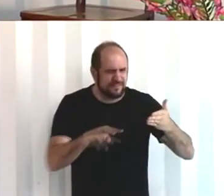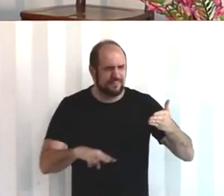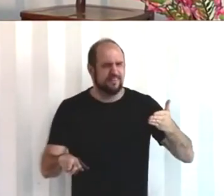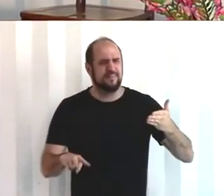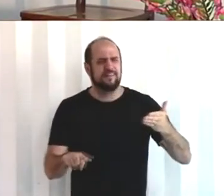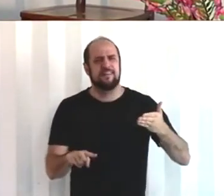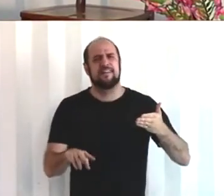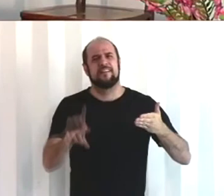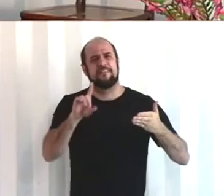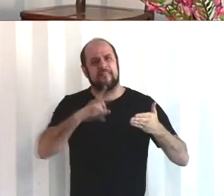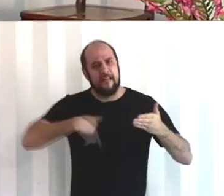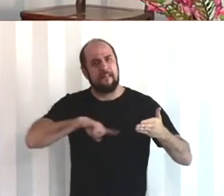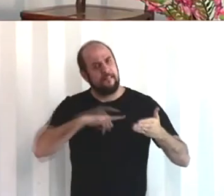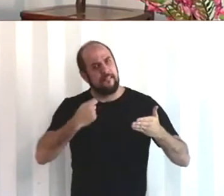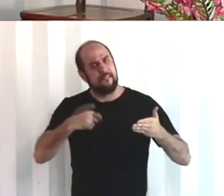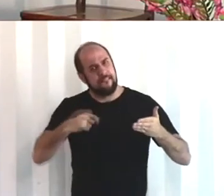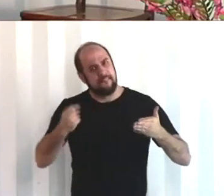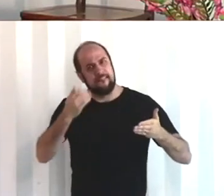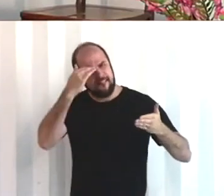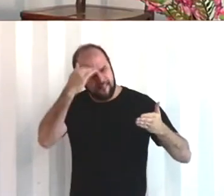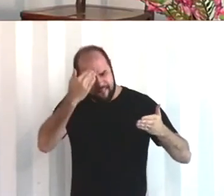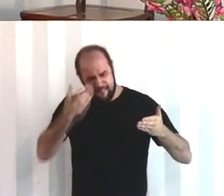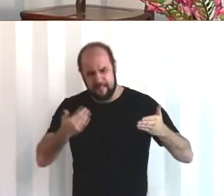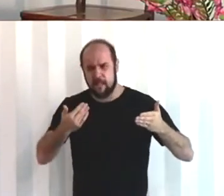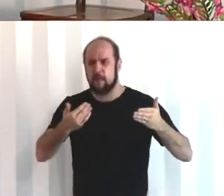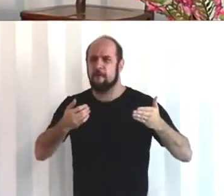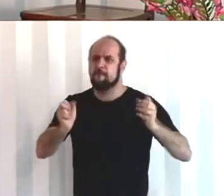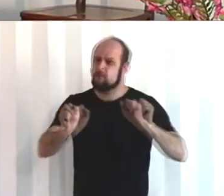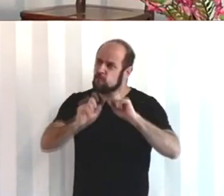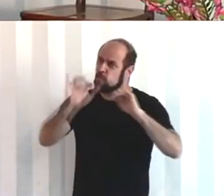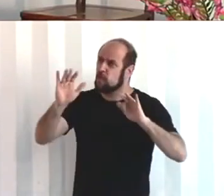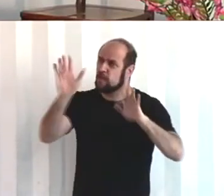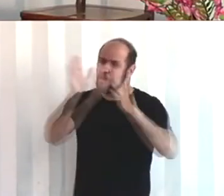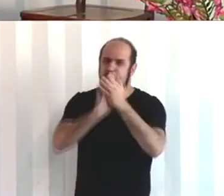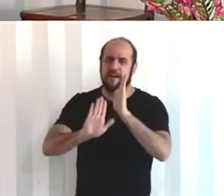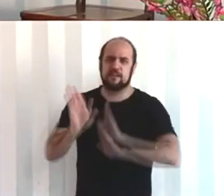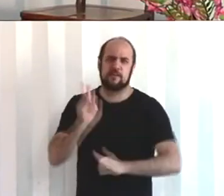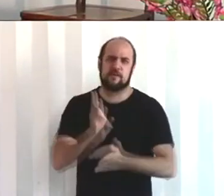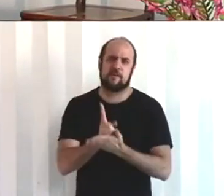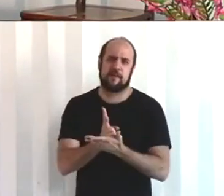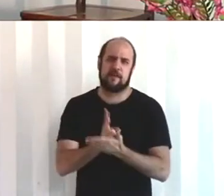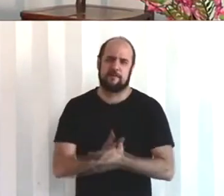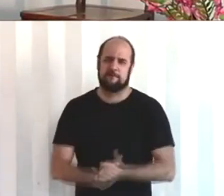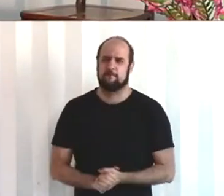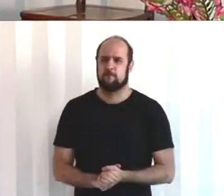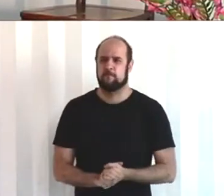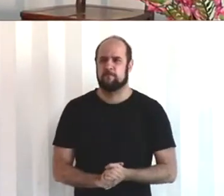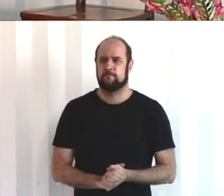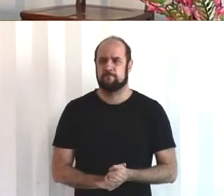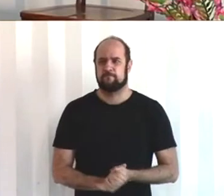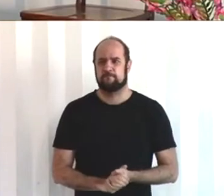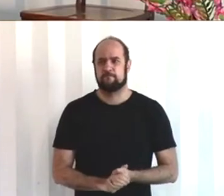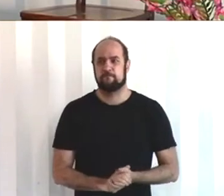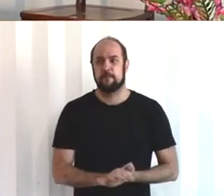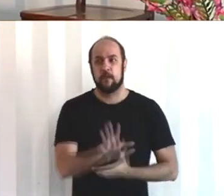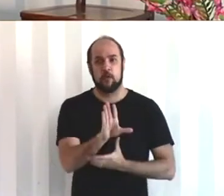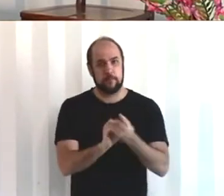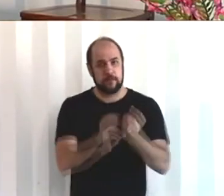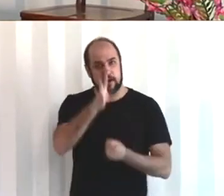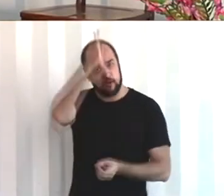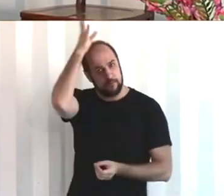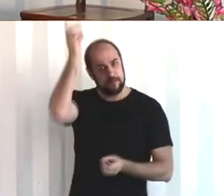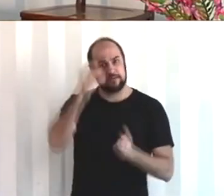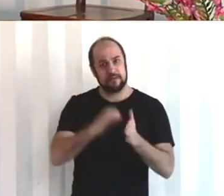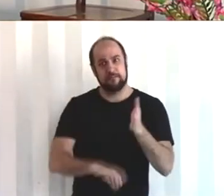nós devemos adorar e glorificar por todos os dias da nossa vida. Vamos fazer essa leitura, igreja. Romanos capítulo